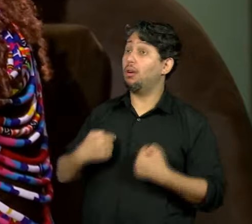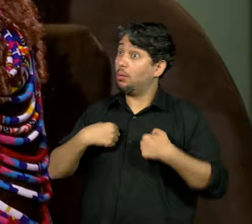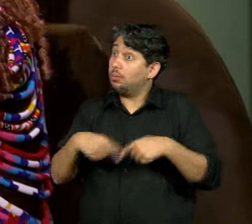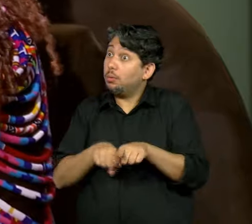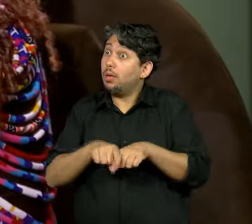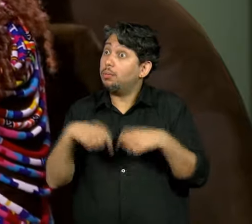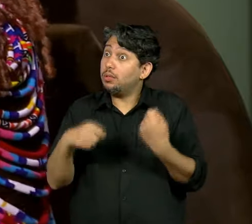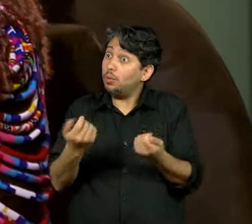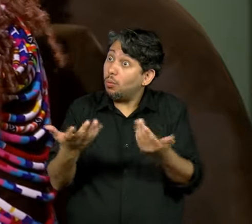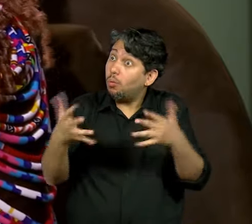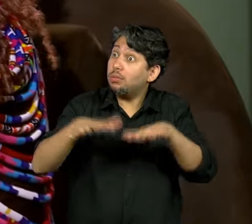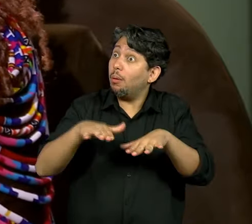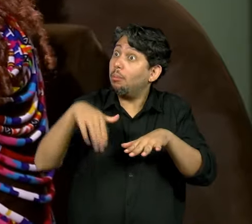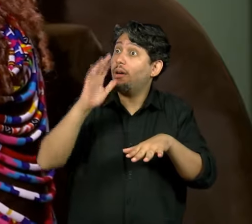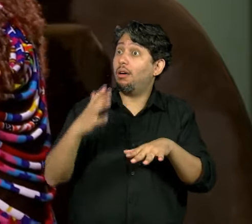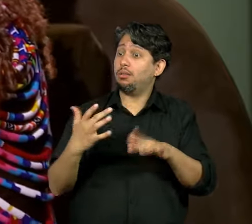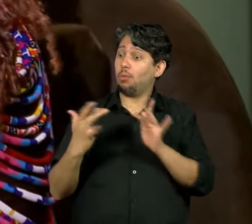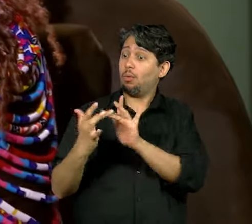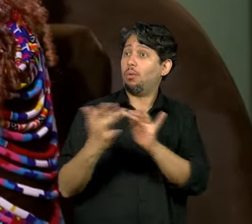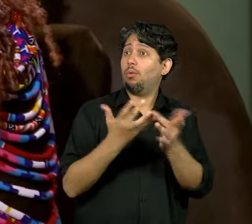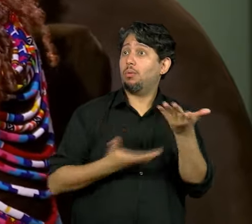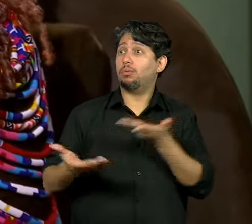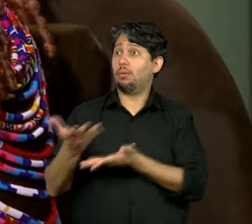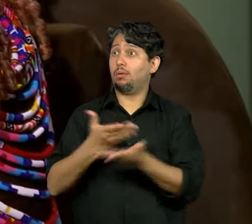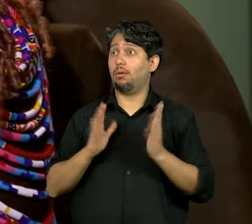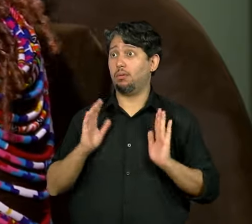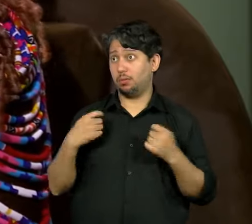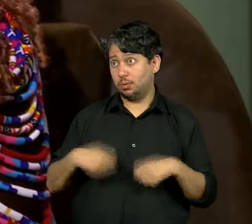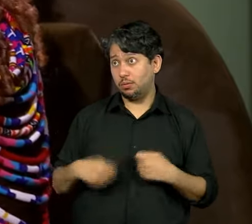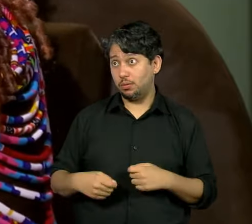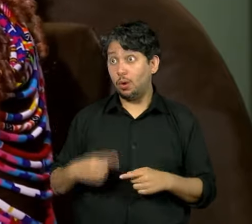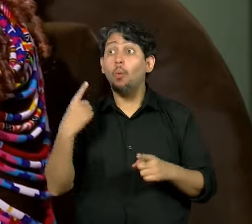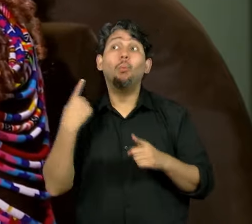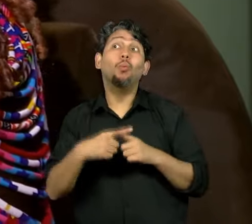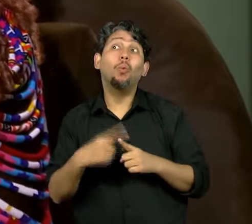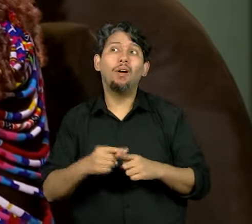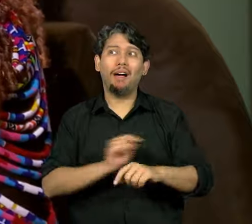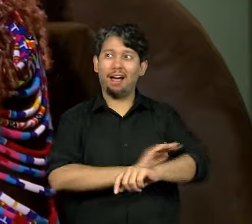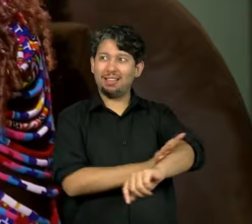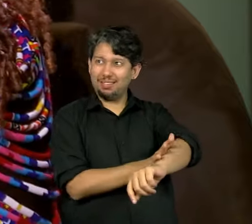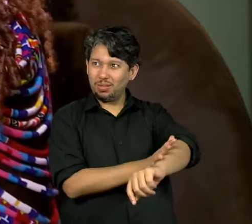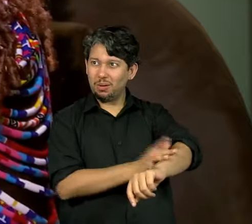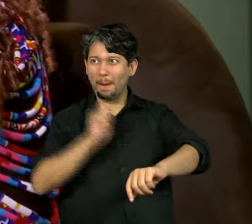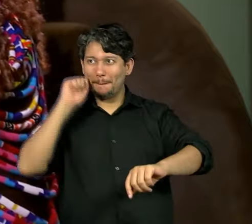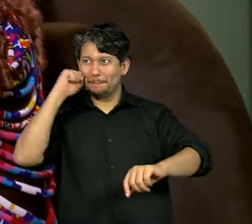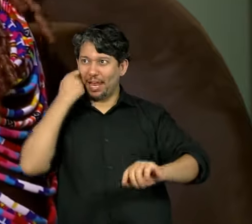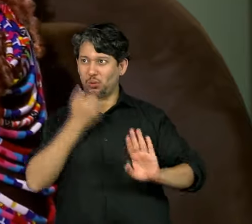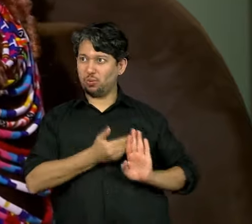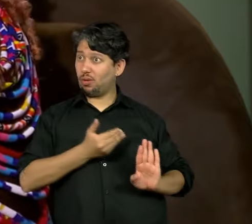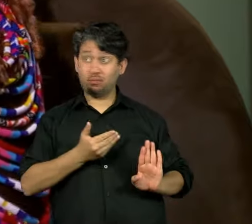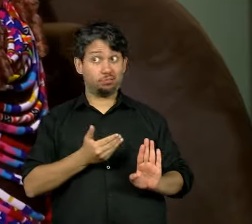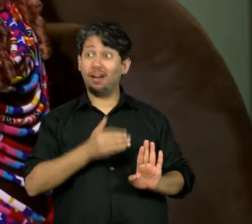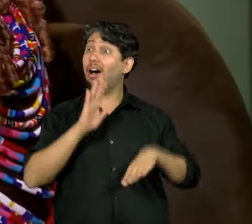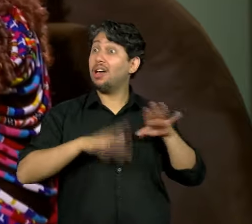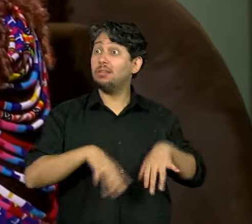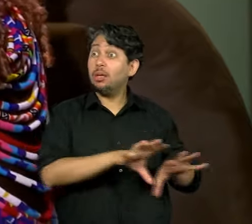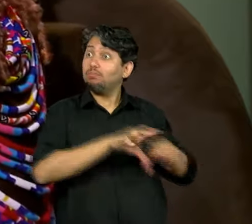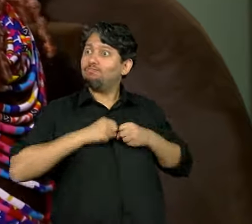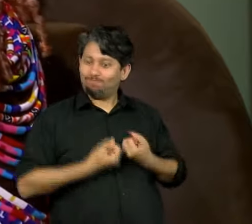inclusiva e consciente nas nossas relações, porque os aprendizados racistas também nos atravessam. A gente tem que tomar cuidado para não reproduzir essas